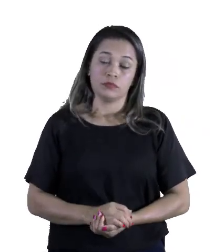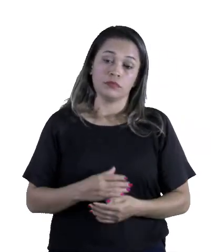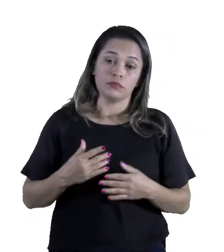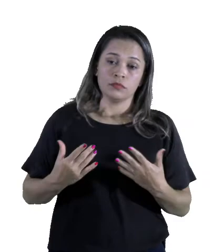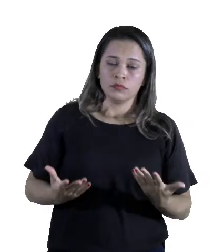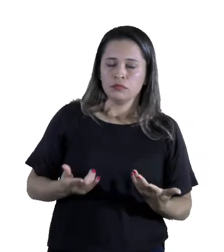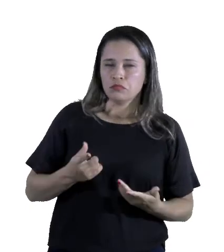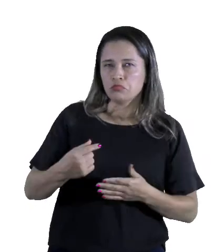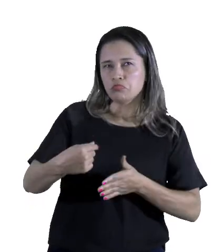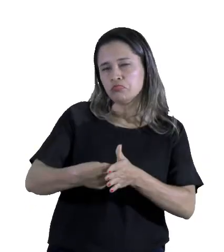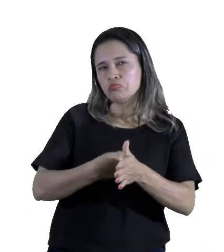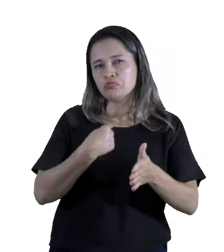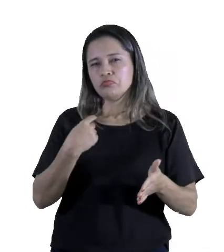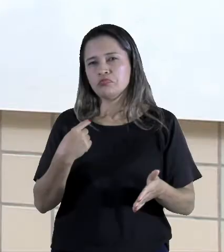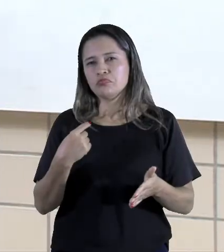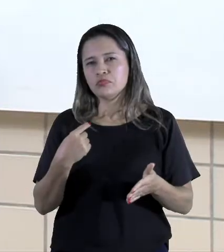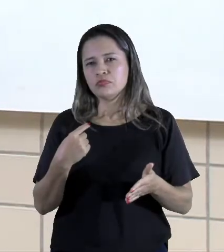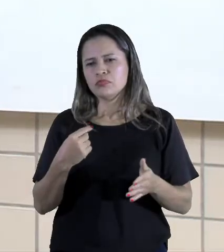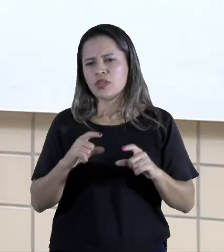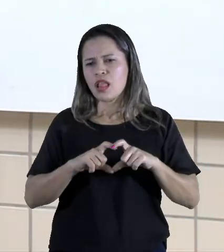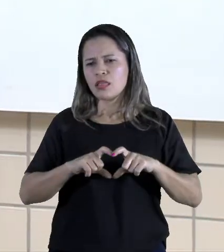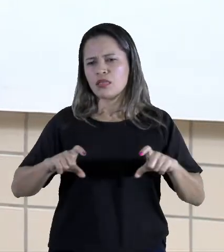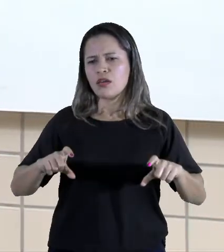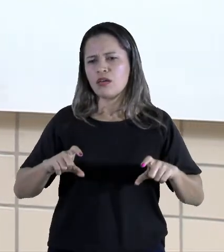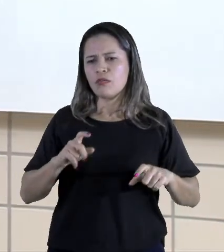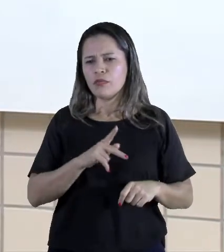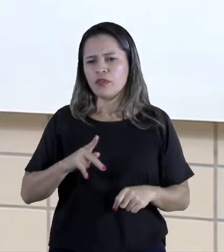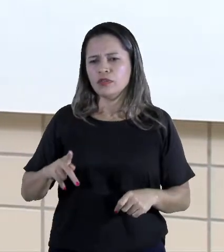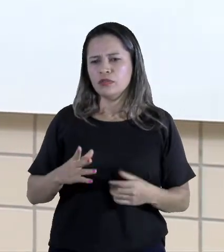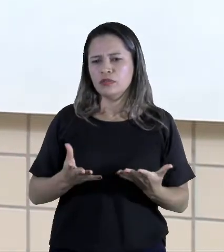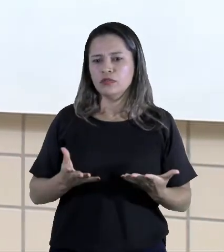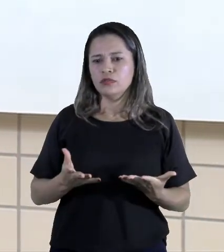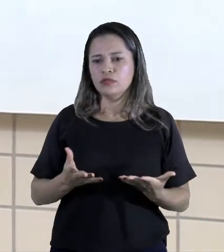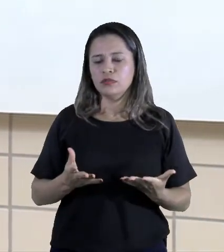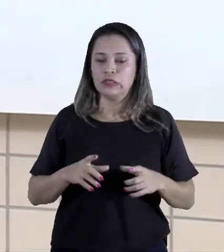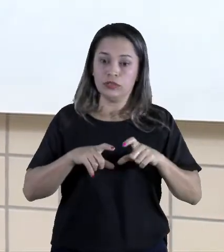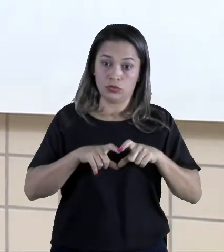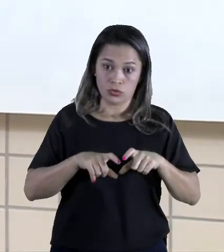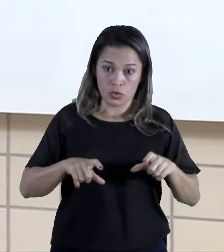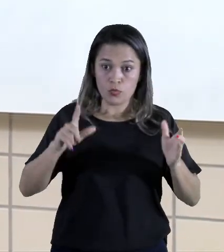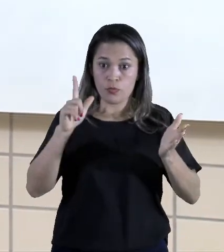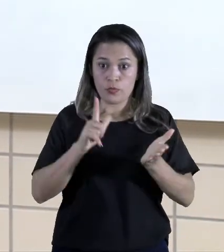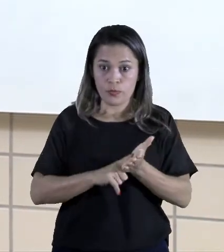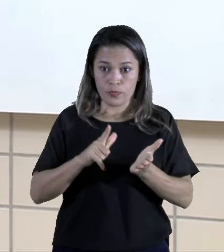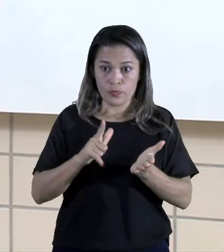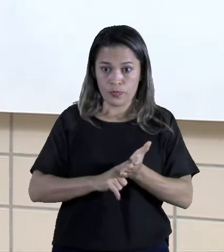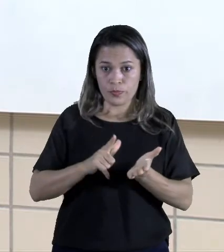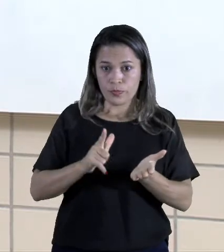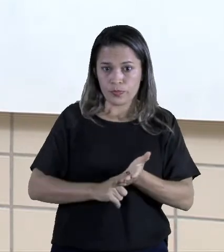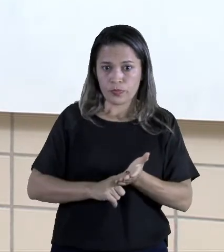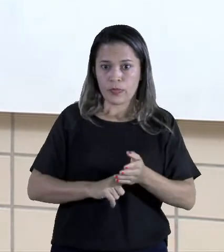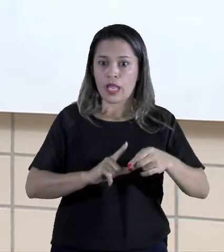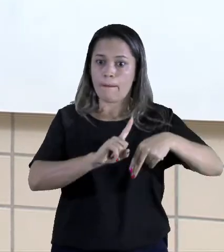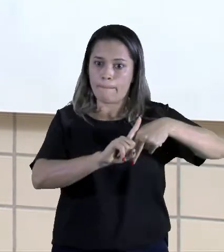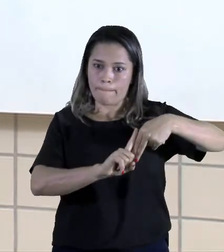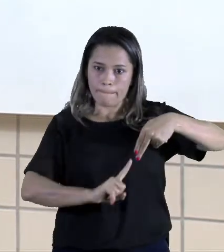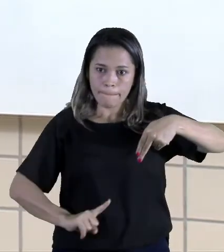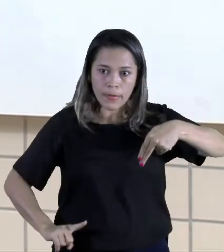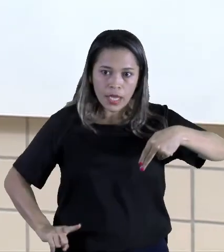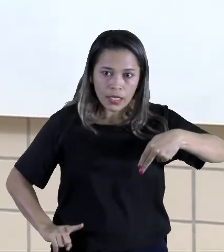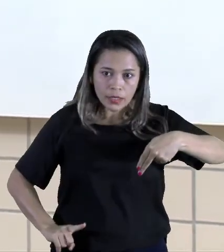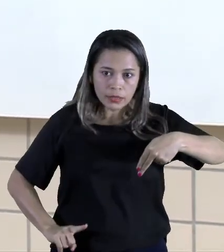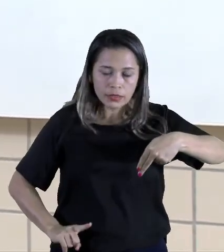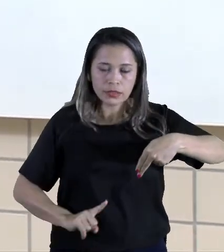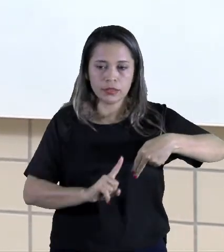você me pergunta, e as notas, professora? As notas, o papel, é a parte inteira. Lembra que a